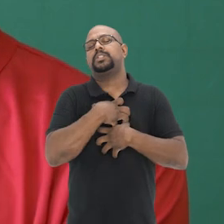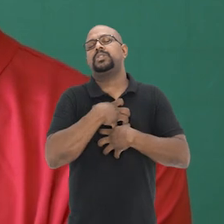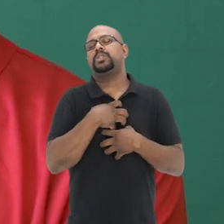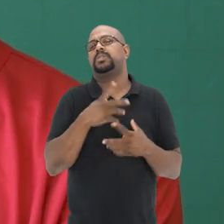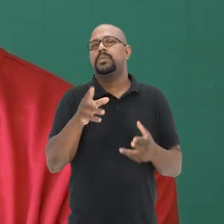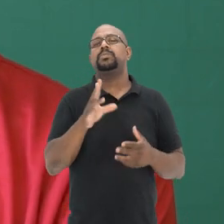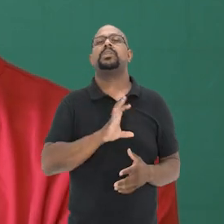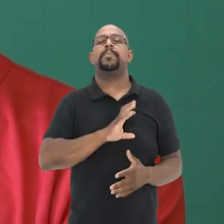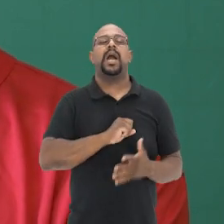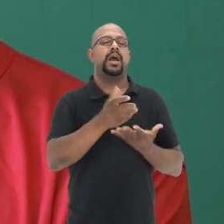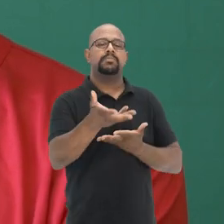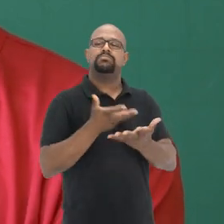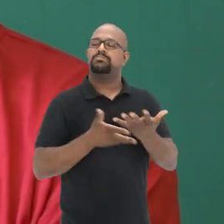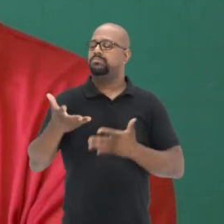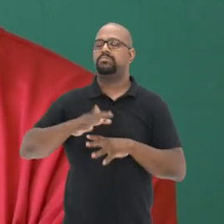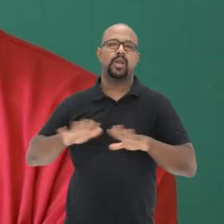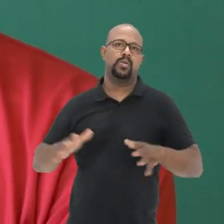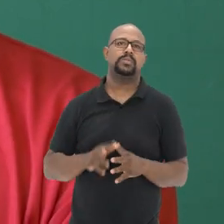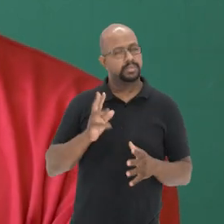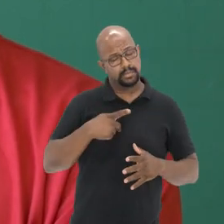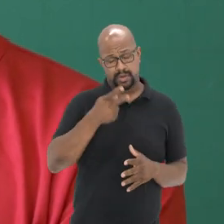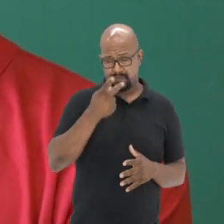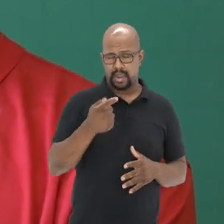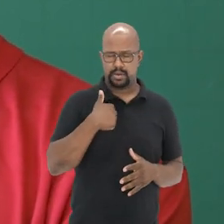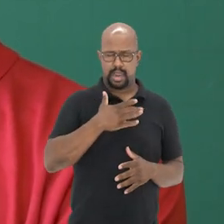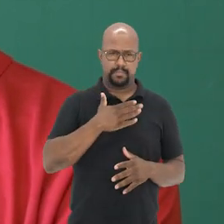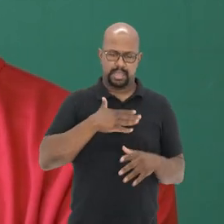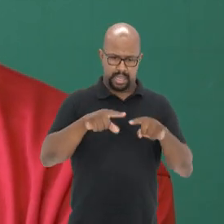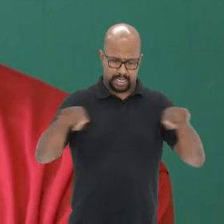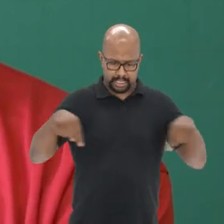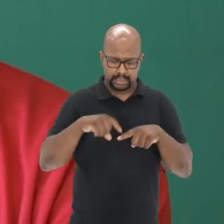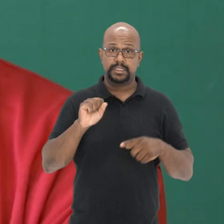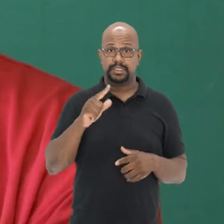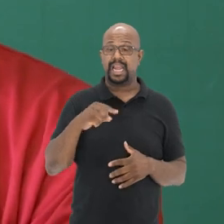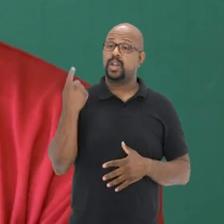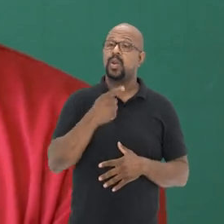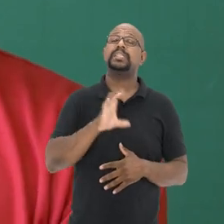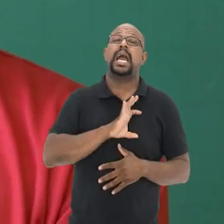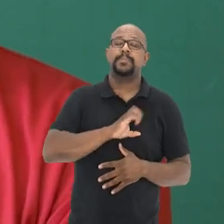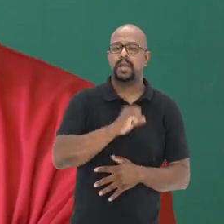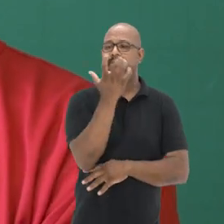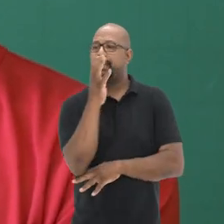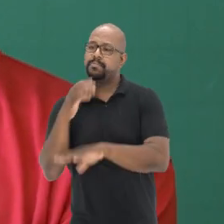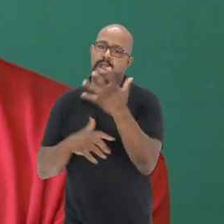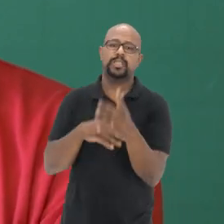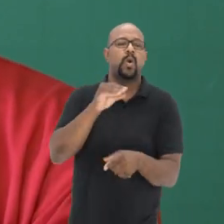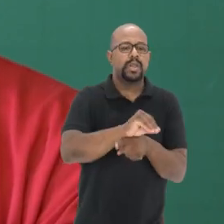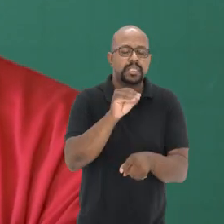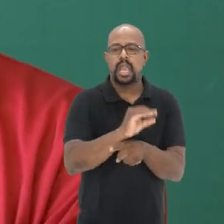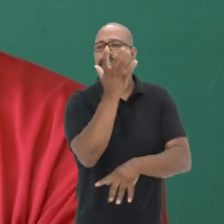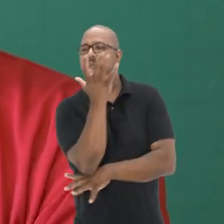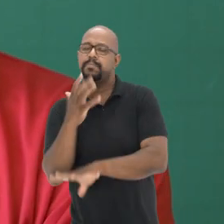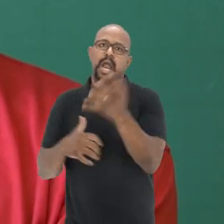ter o mesmo sentimento de amar um ao outro. Eu sempre falo na minha sala de aula, nós amamos a mata, nós cuidamos